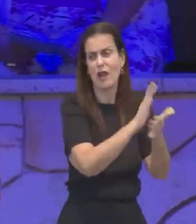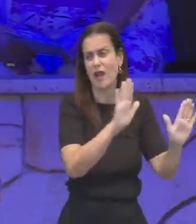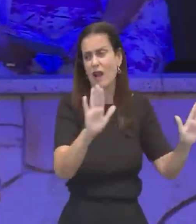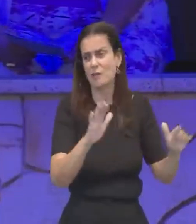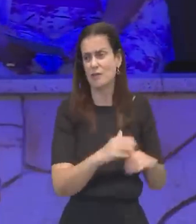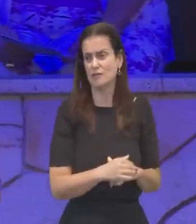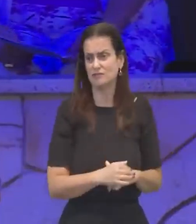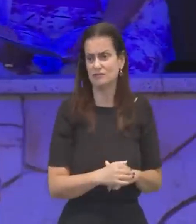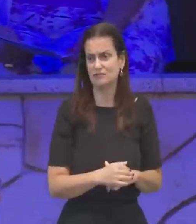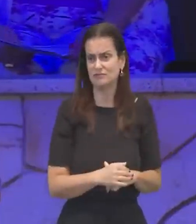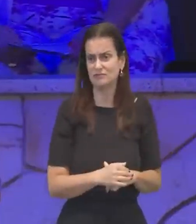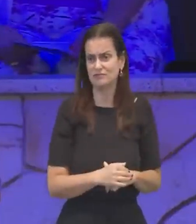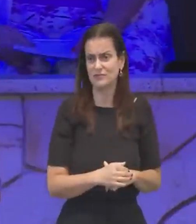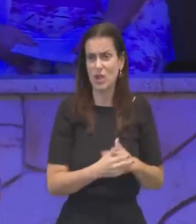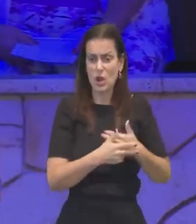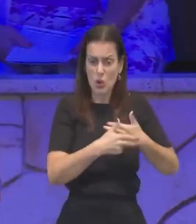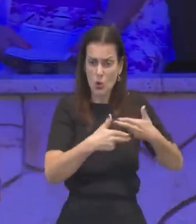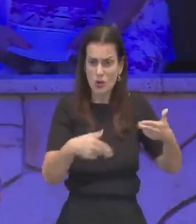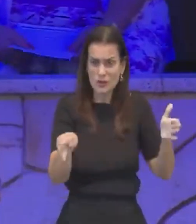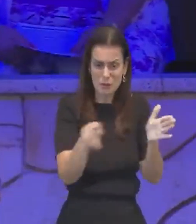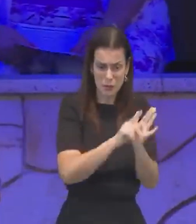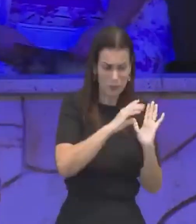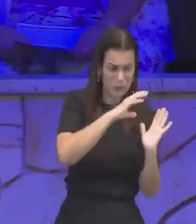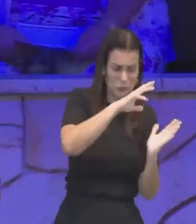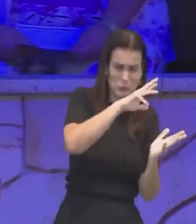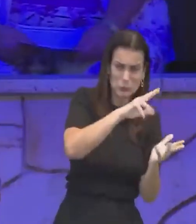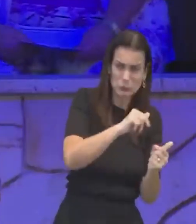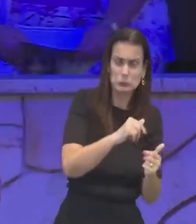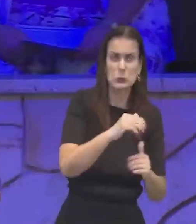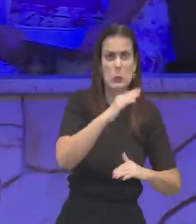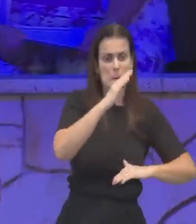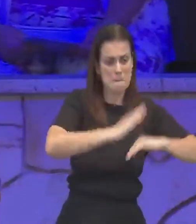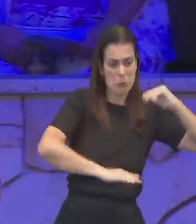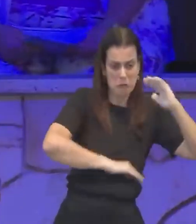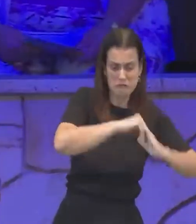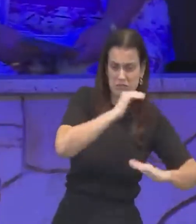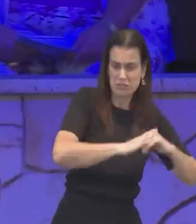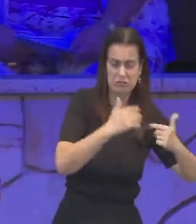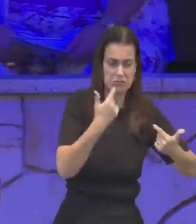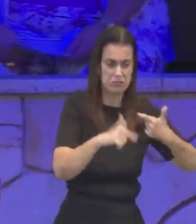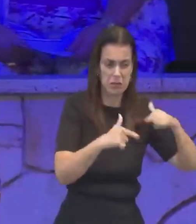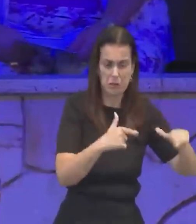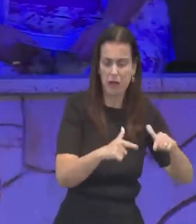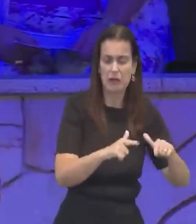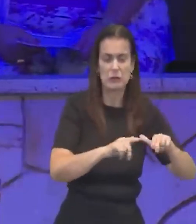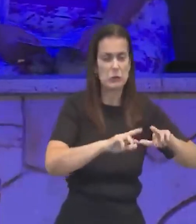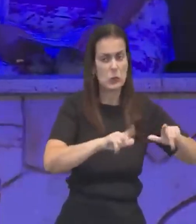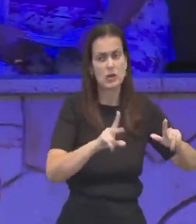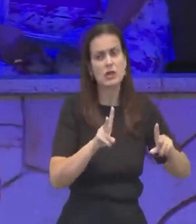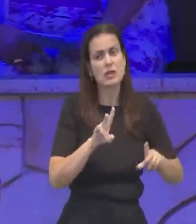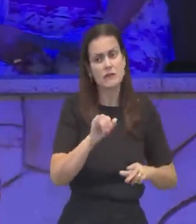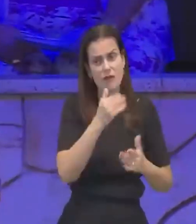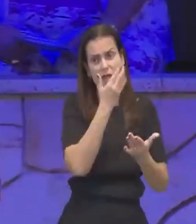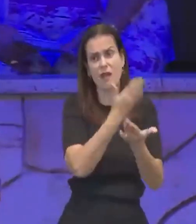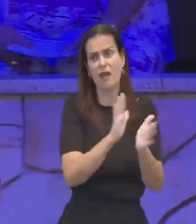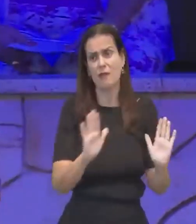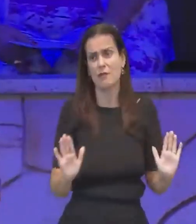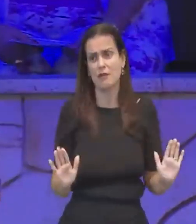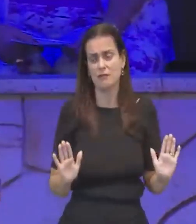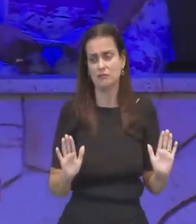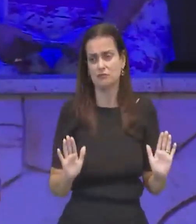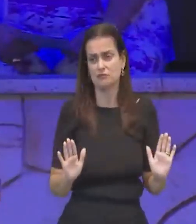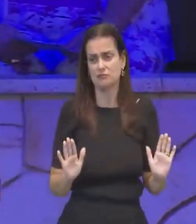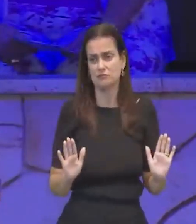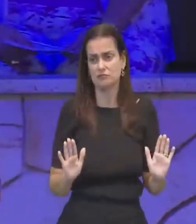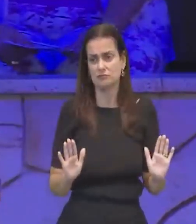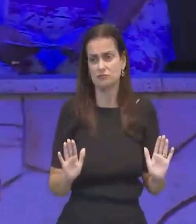Satisfações em nossa vida, na nossa carreira. Mas eu quero dizer que todos esses prazeres que nos